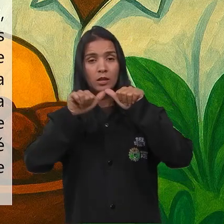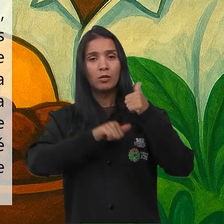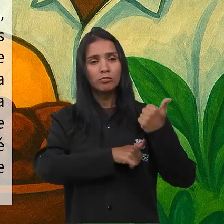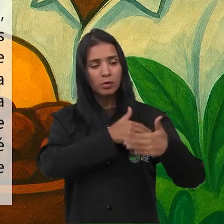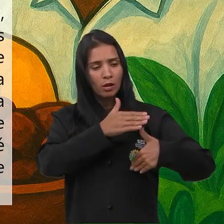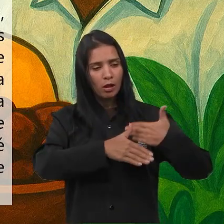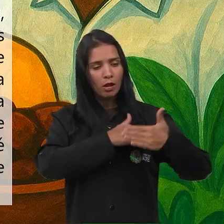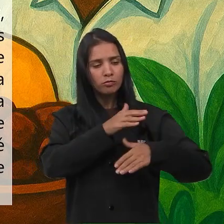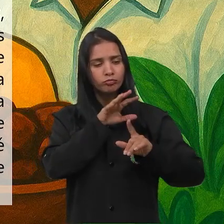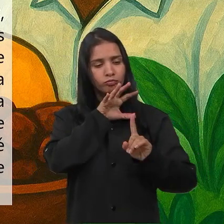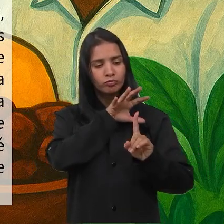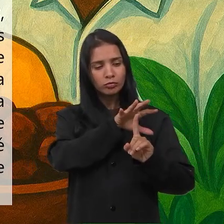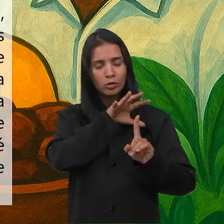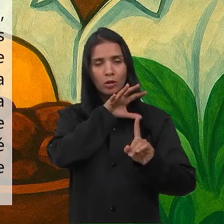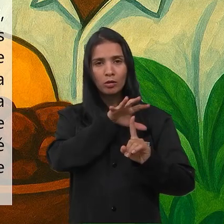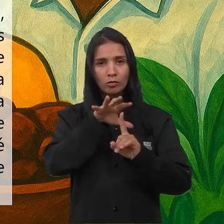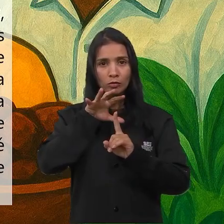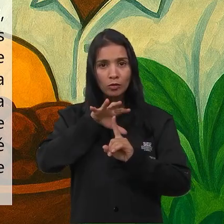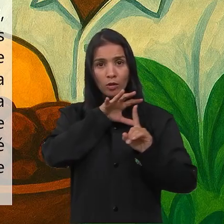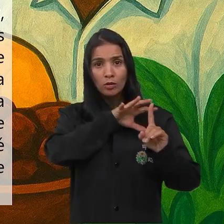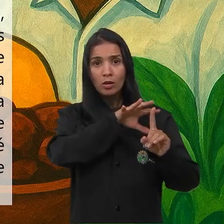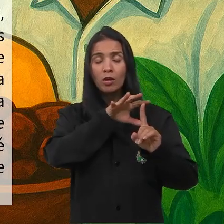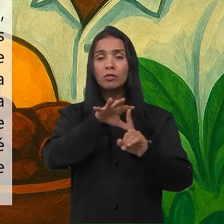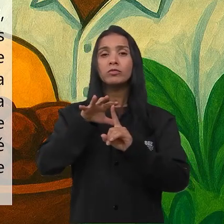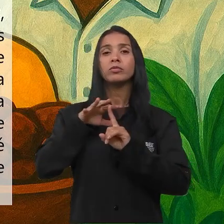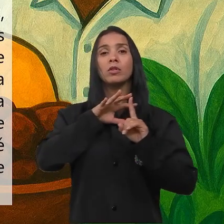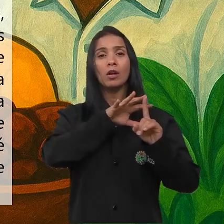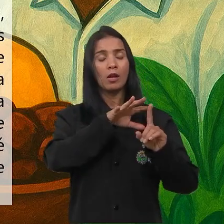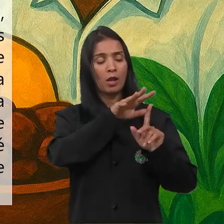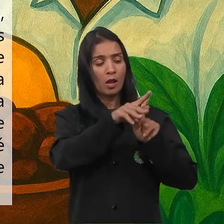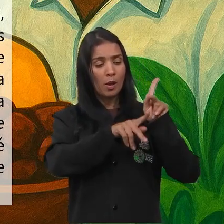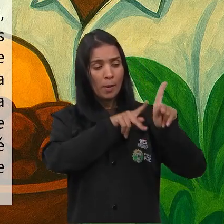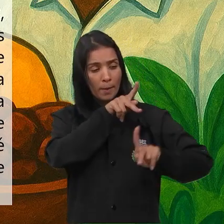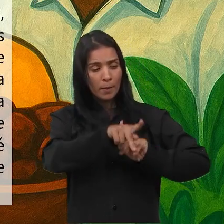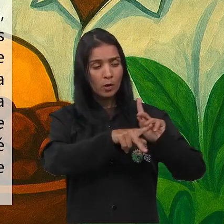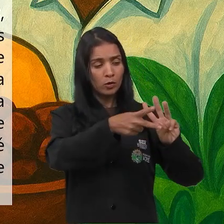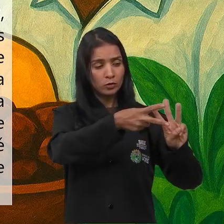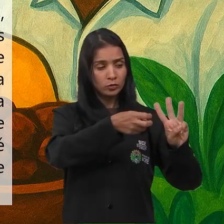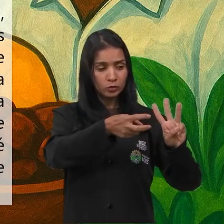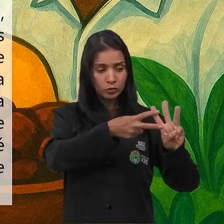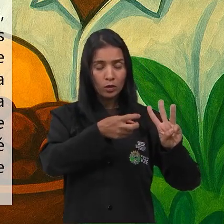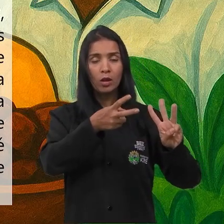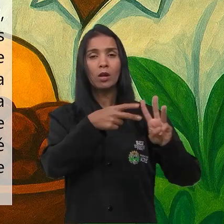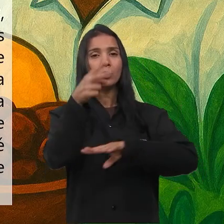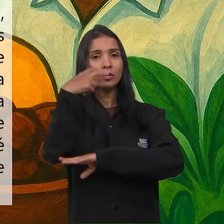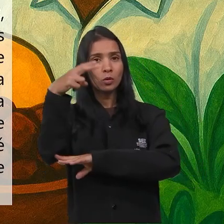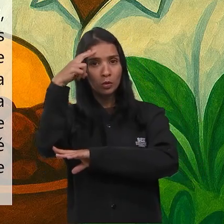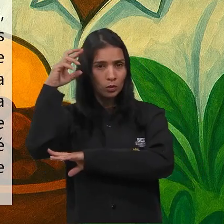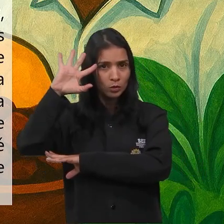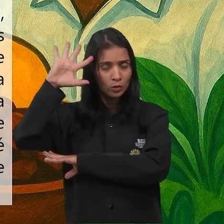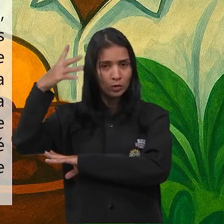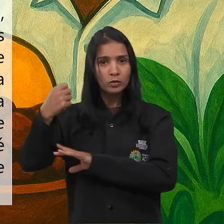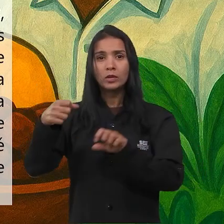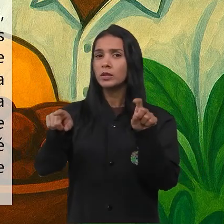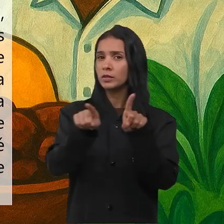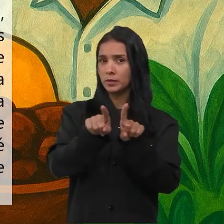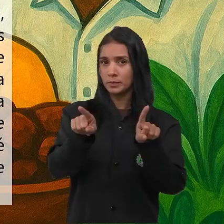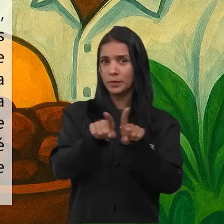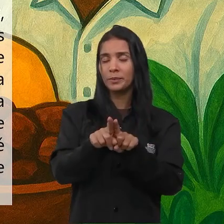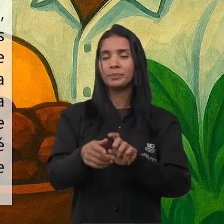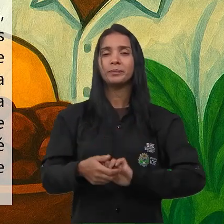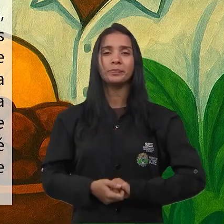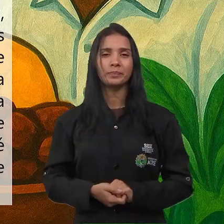construída principalmente a partir da influência de culturas indígenas e africanas, correto? Os